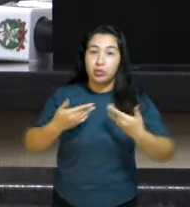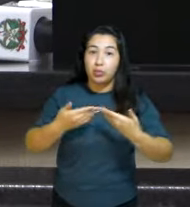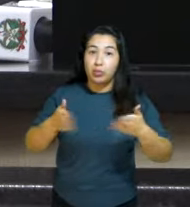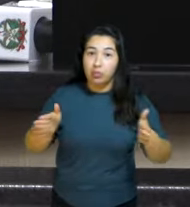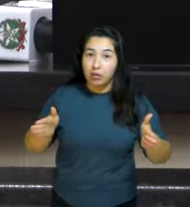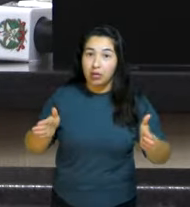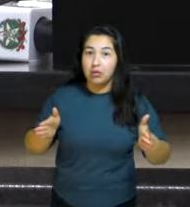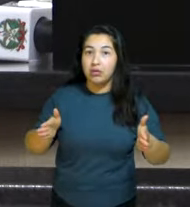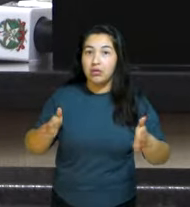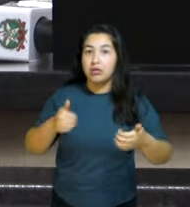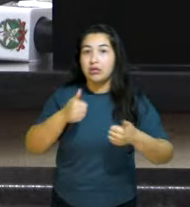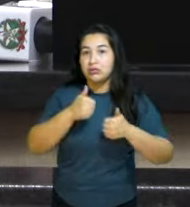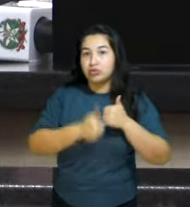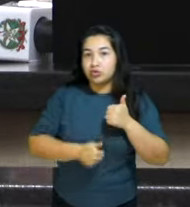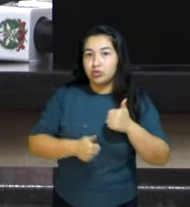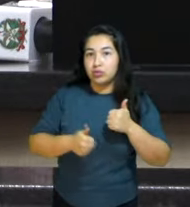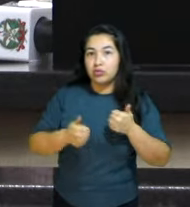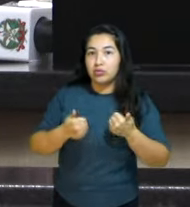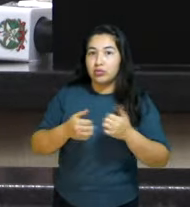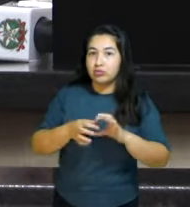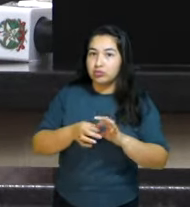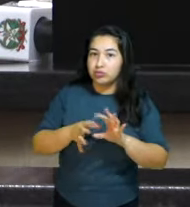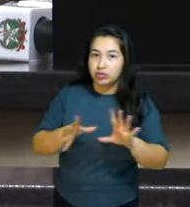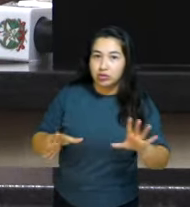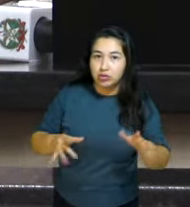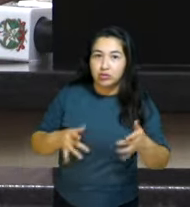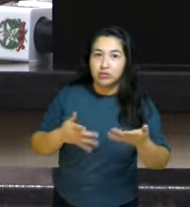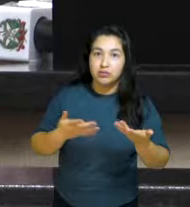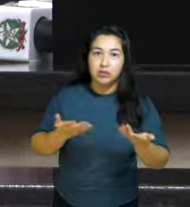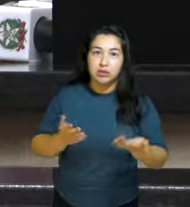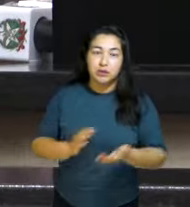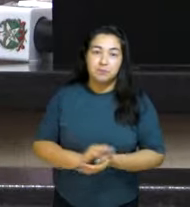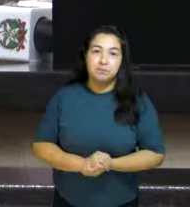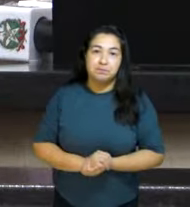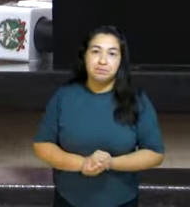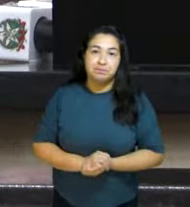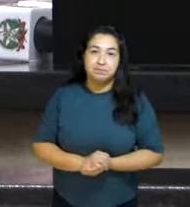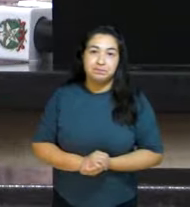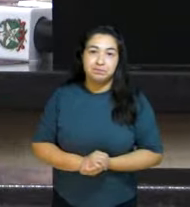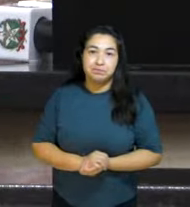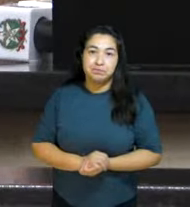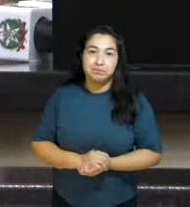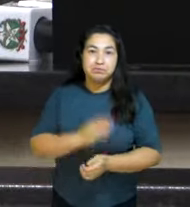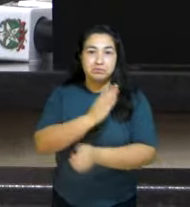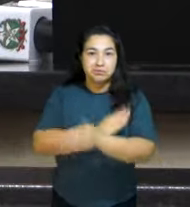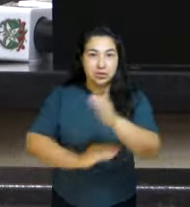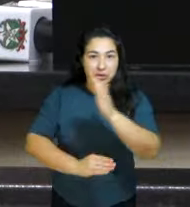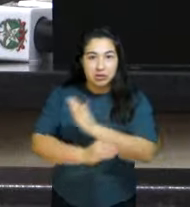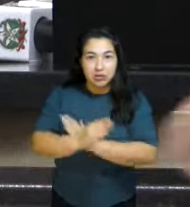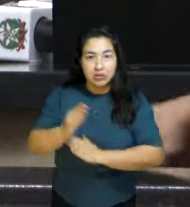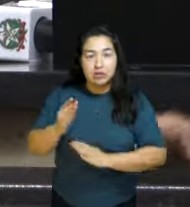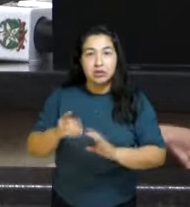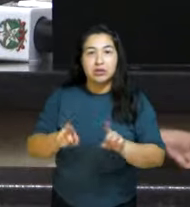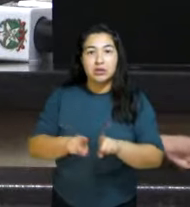abertas, jogos abertos, joguinhos abertos, própria Paralimpíada, Olimpíada